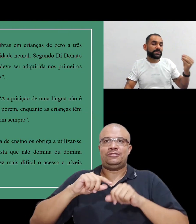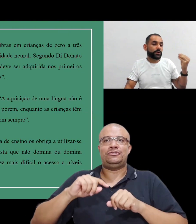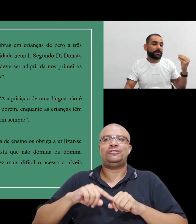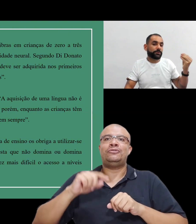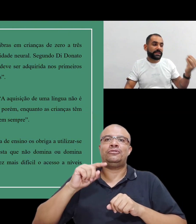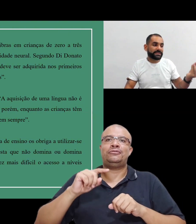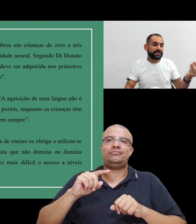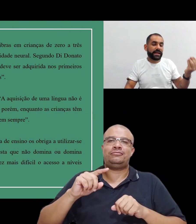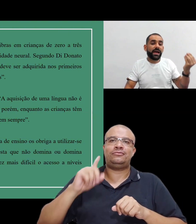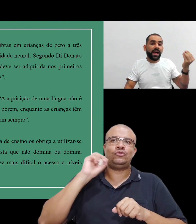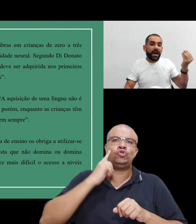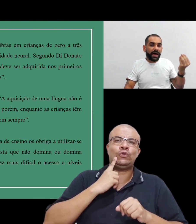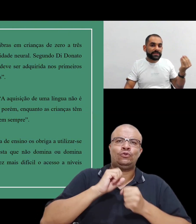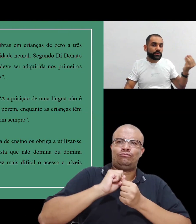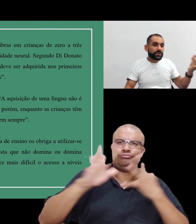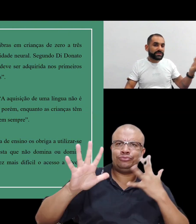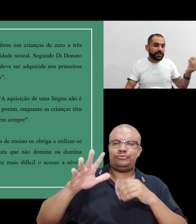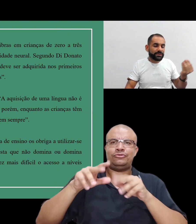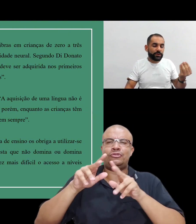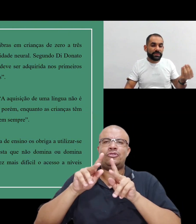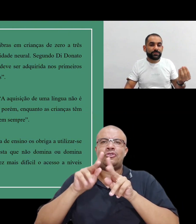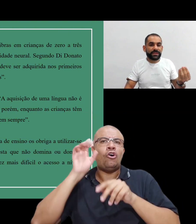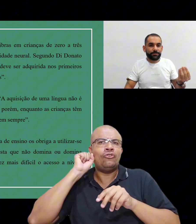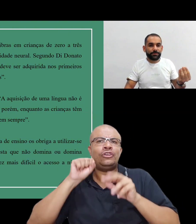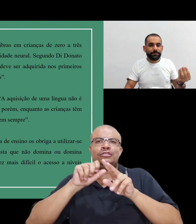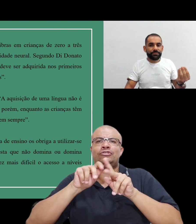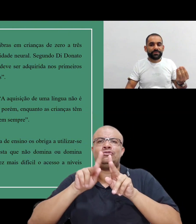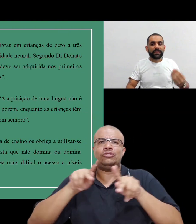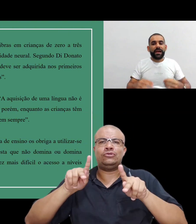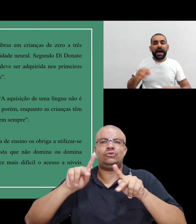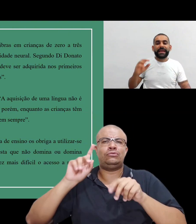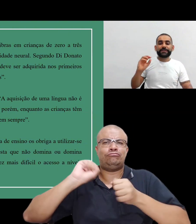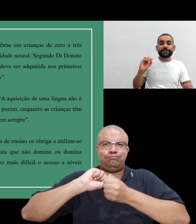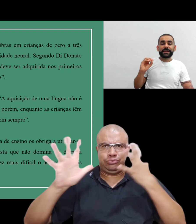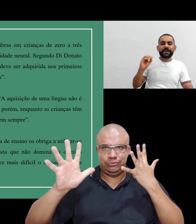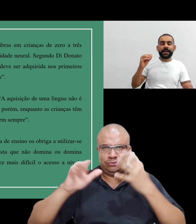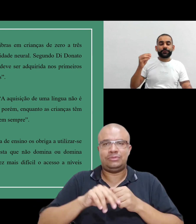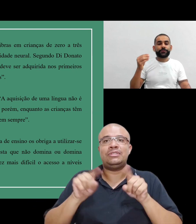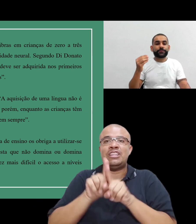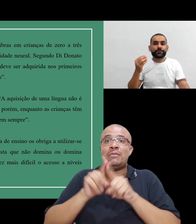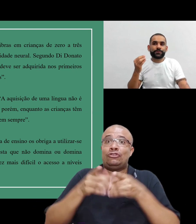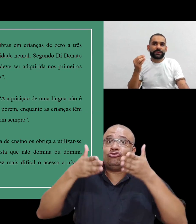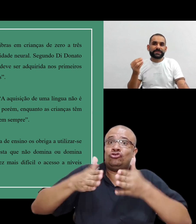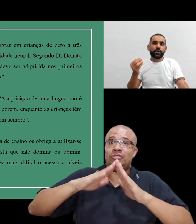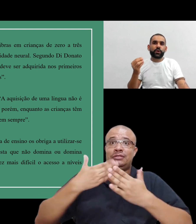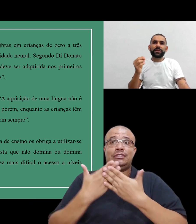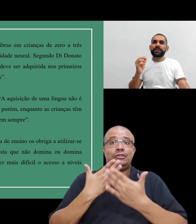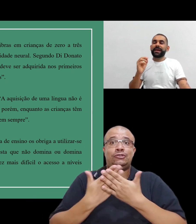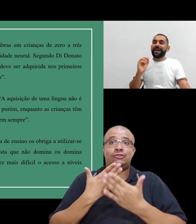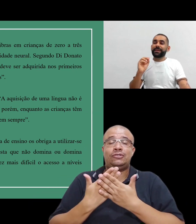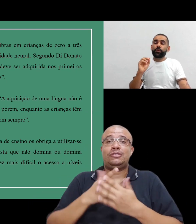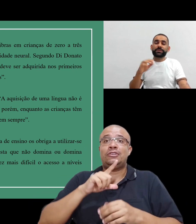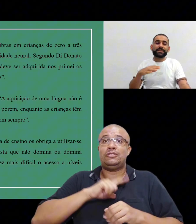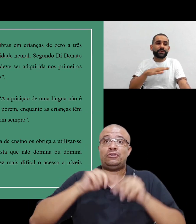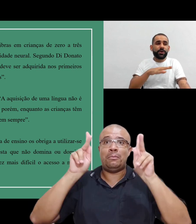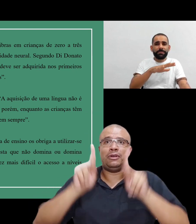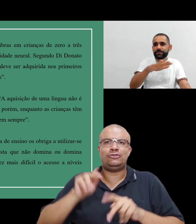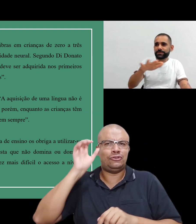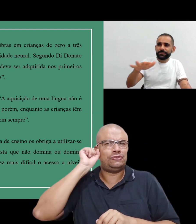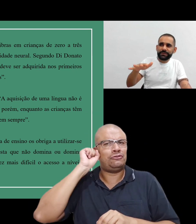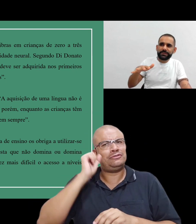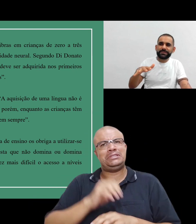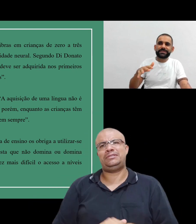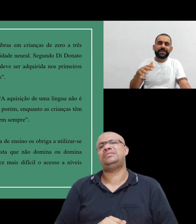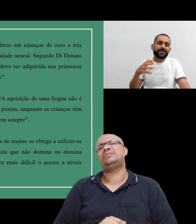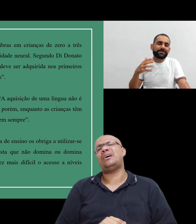tivesse professor para poder ensinar as duas línguas ao mesmo tempo. Aí ela chega lá na escola, ela encontra só